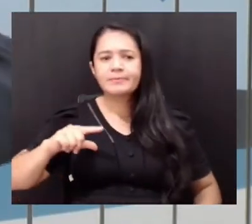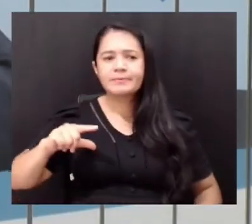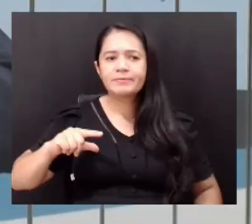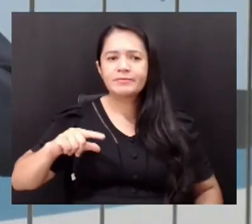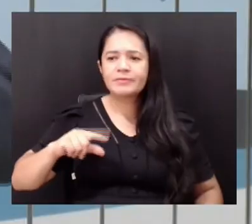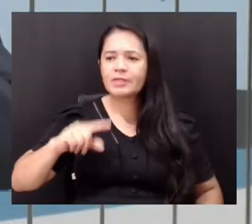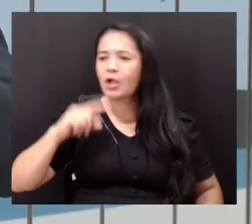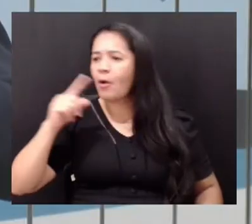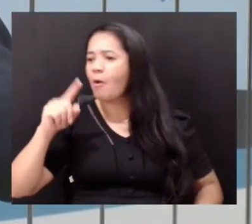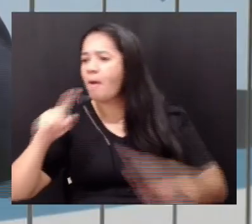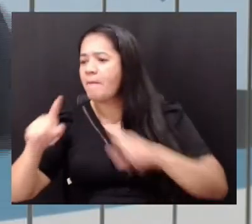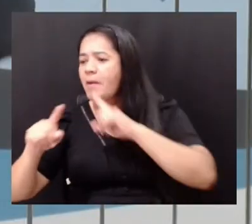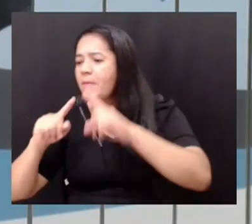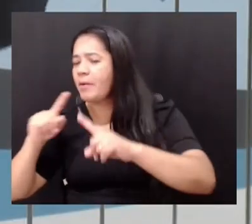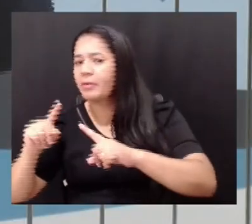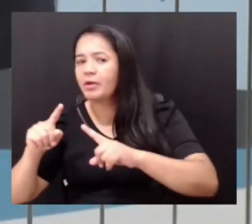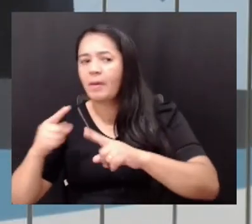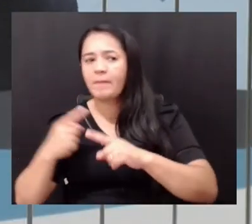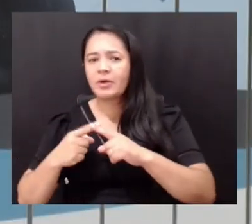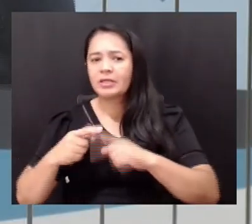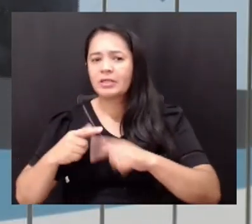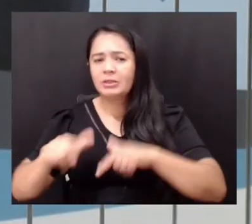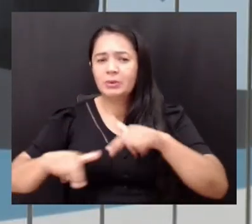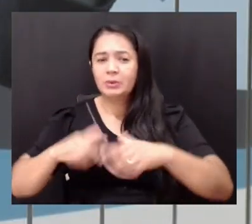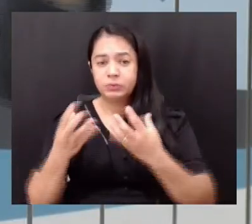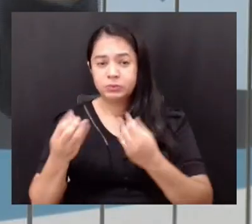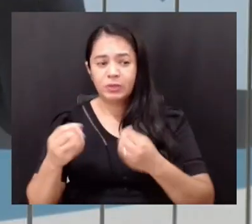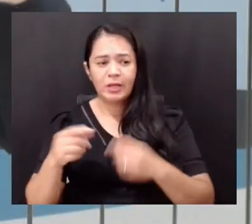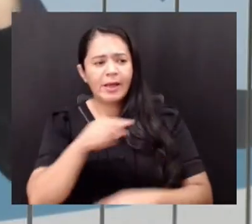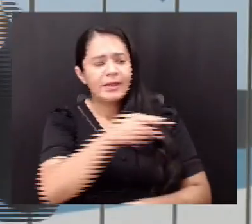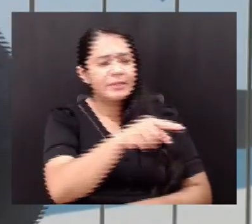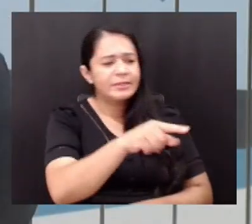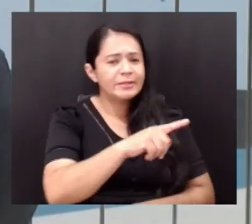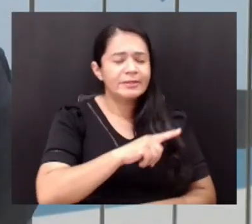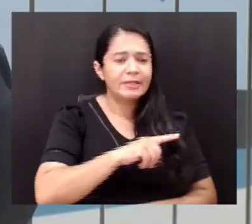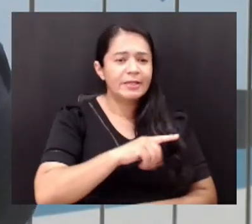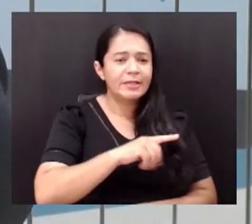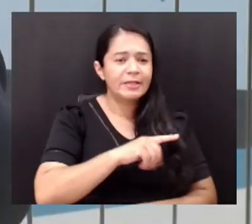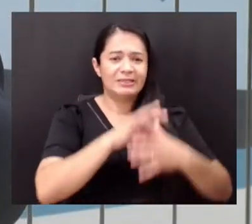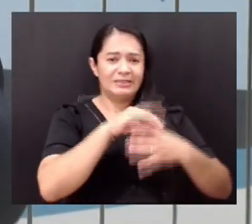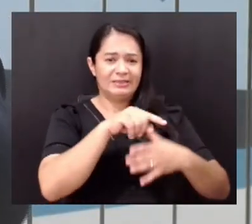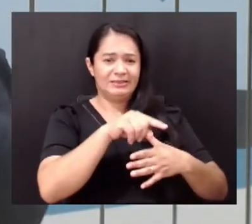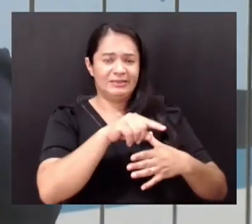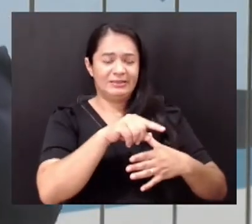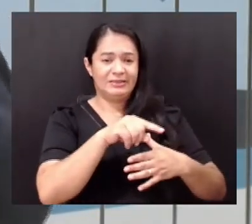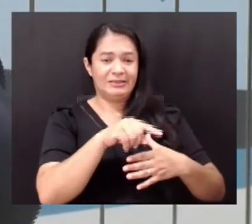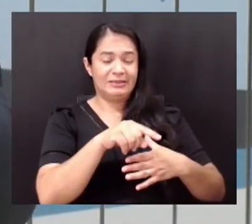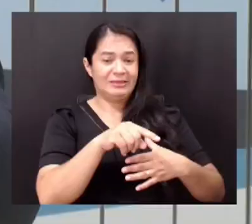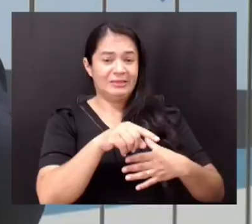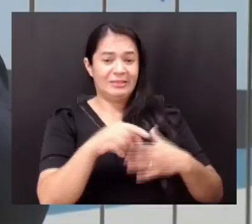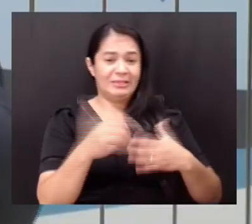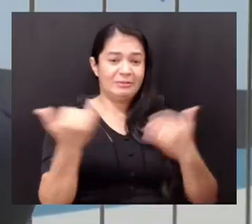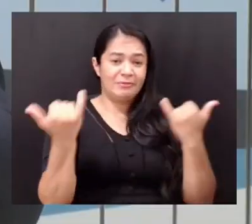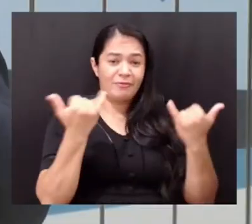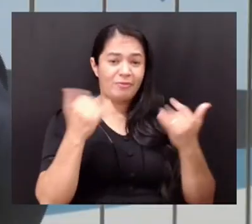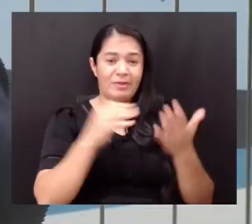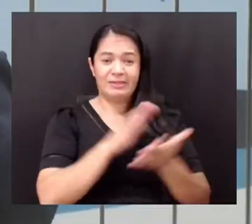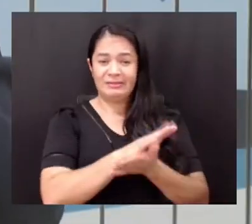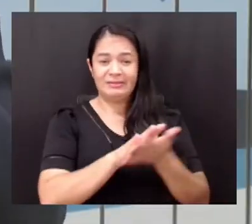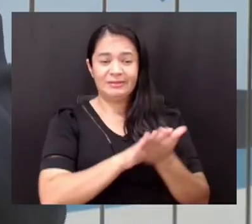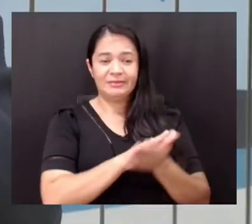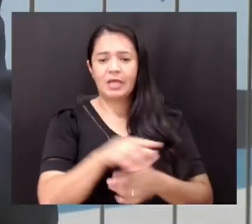de excesso de trabalho, aqui tem uma liderança que não está bem informada, aqui tem um grupo de